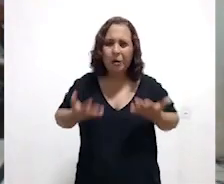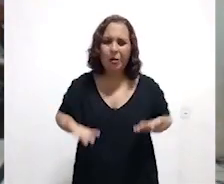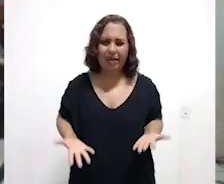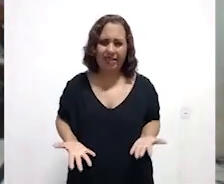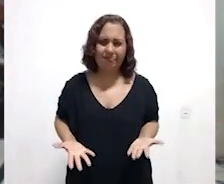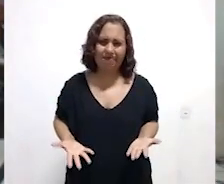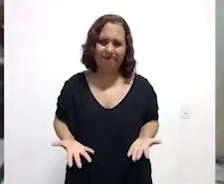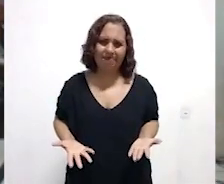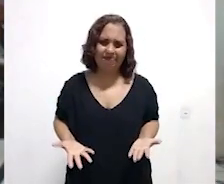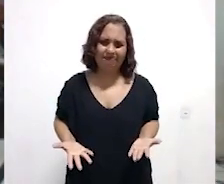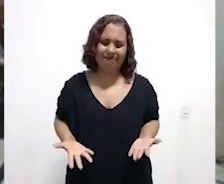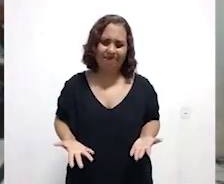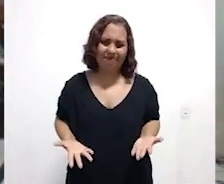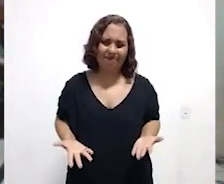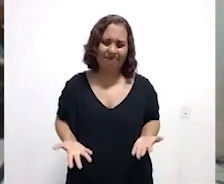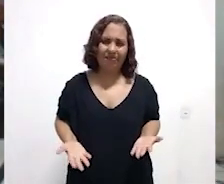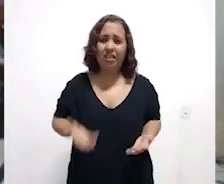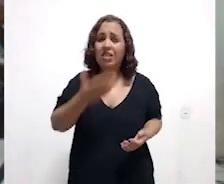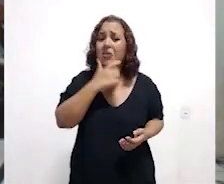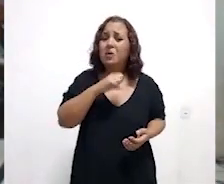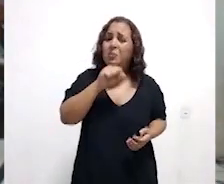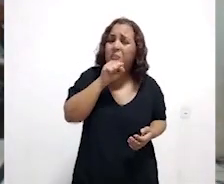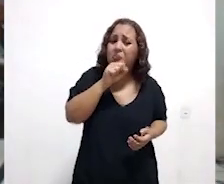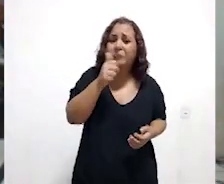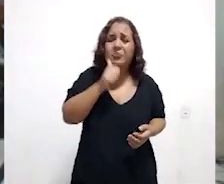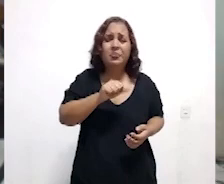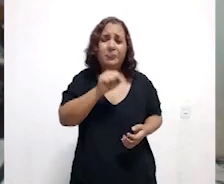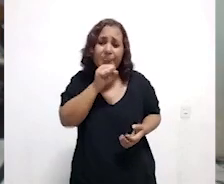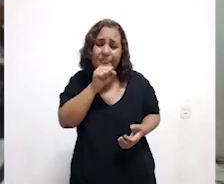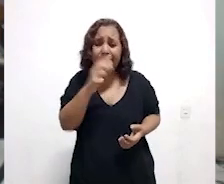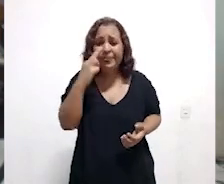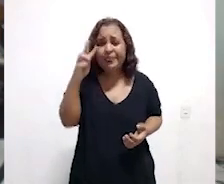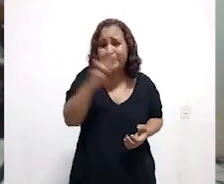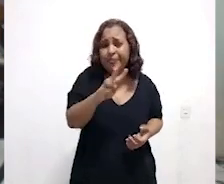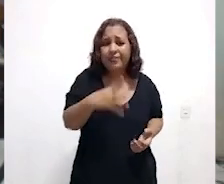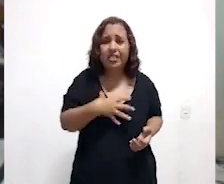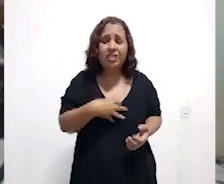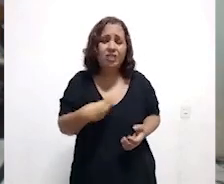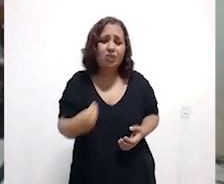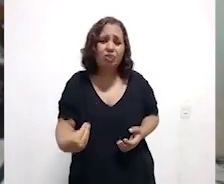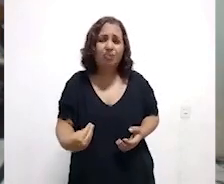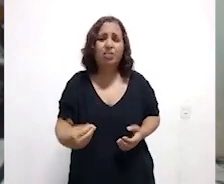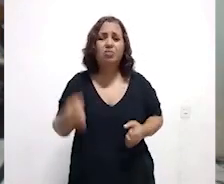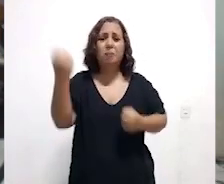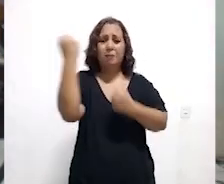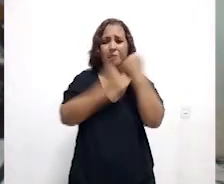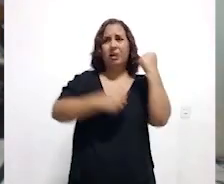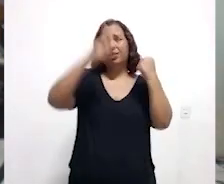Não é? Os pais que viram seus filhos tentarem suicídio